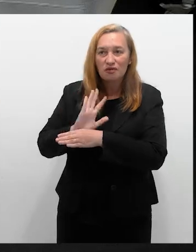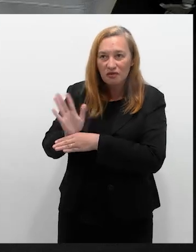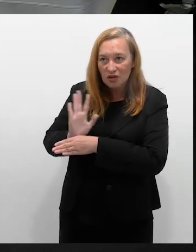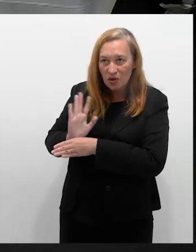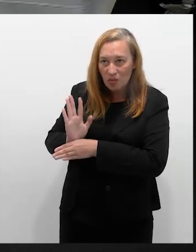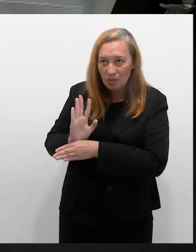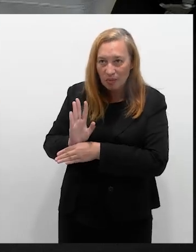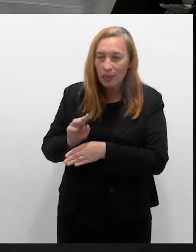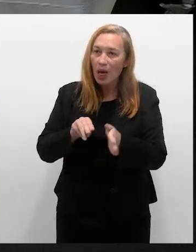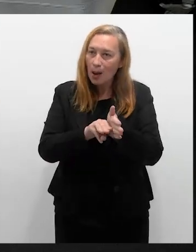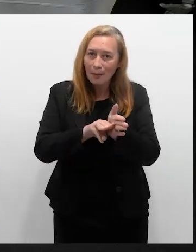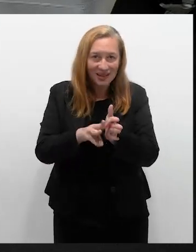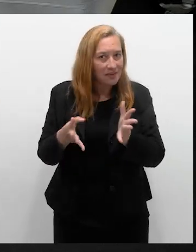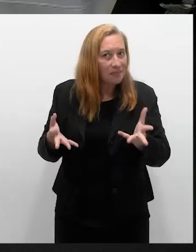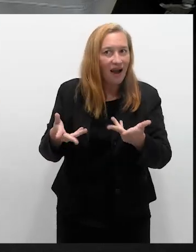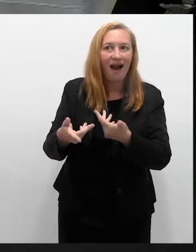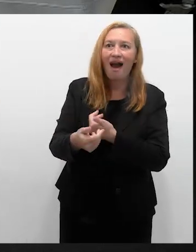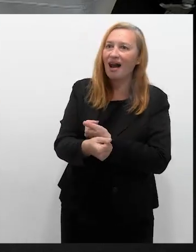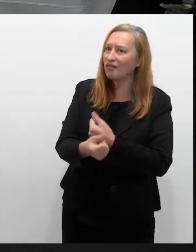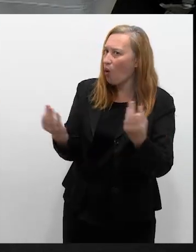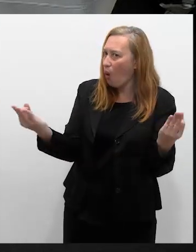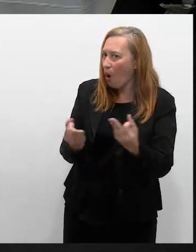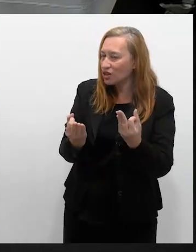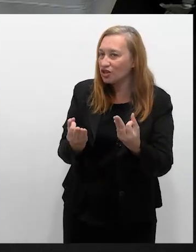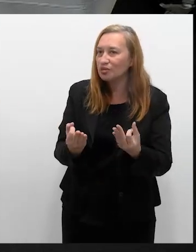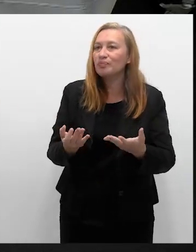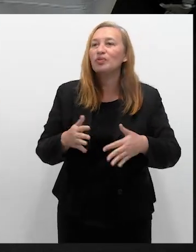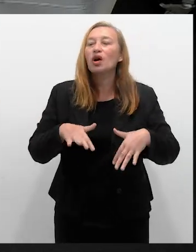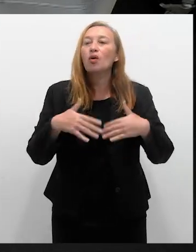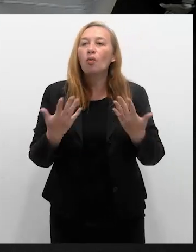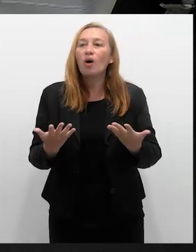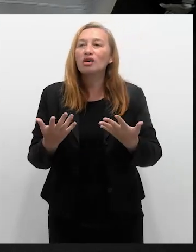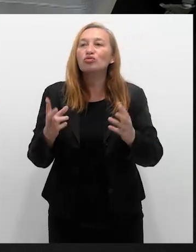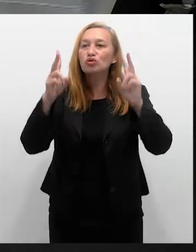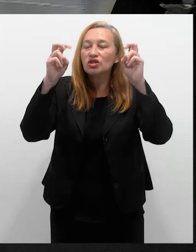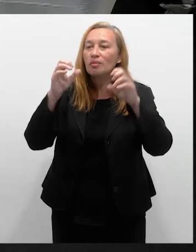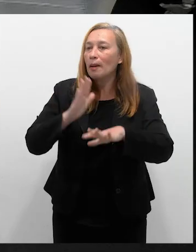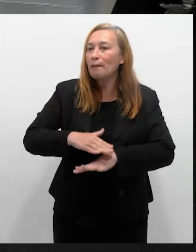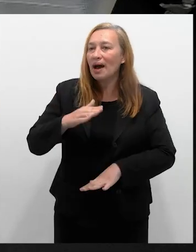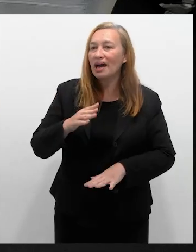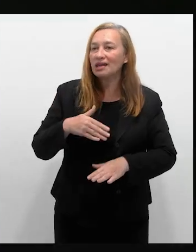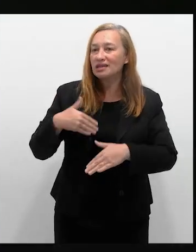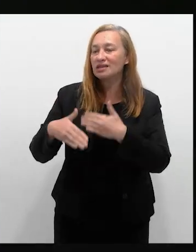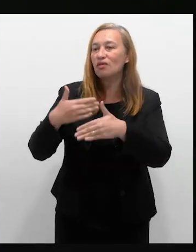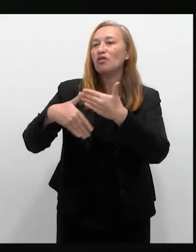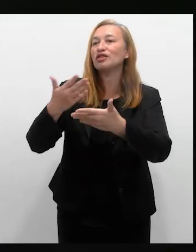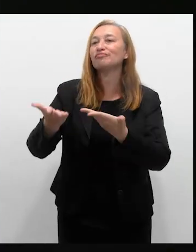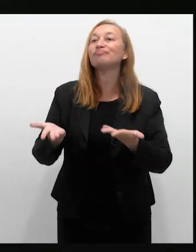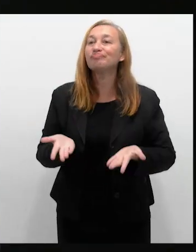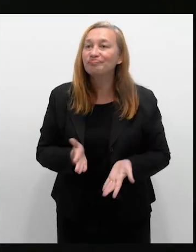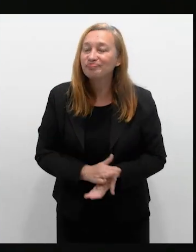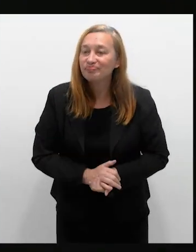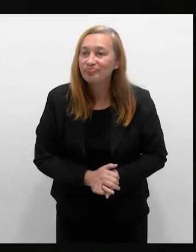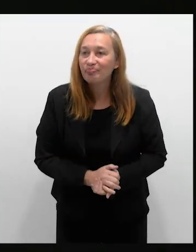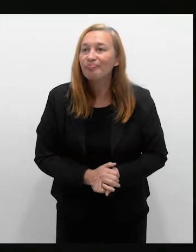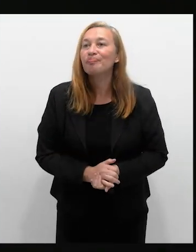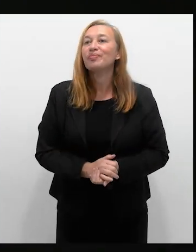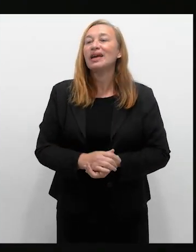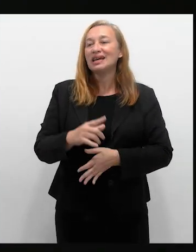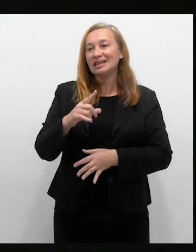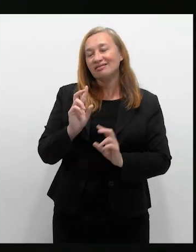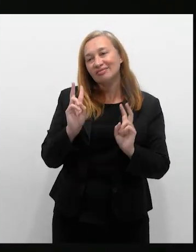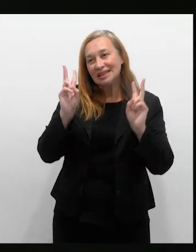filmes, né? Mais ou menos essa meta, né? Que é uma meta maravilhosa, né? Ótima. Quais os temas que foram mais abordados ao longo desse